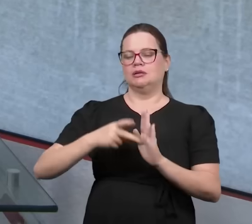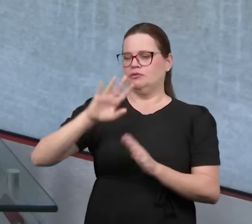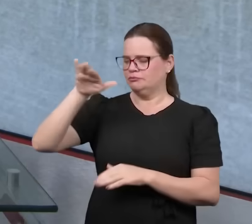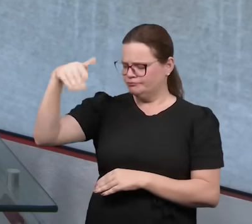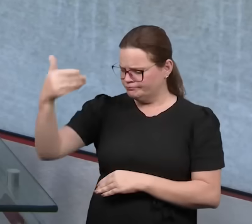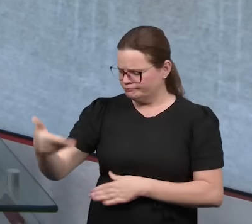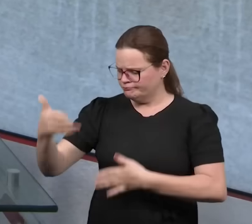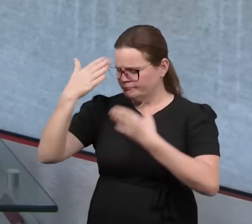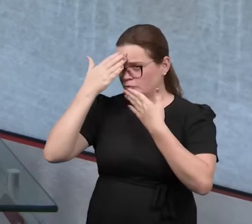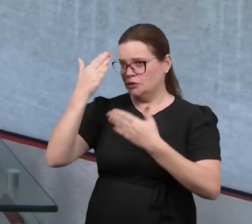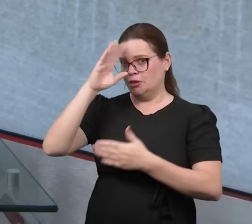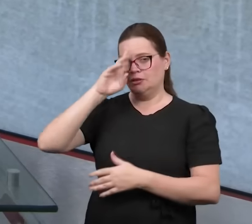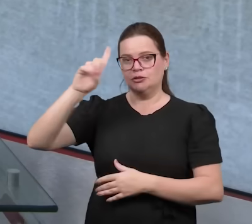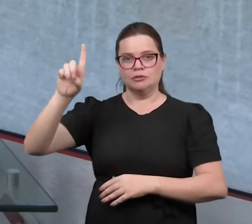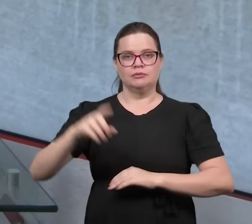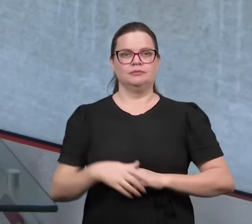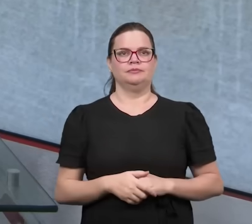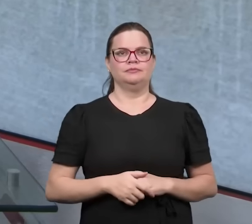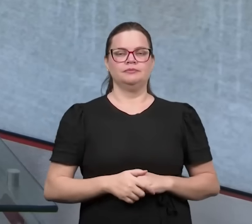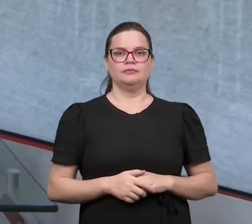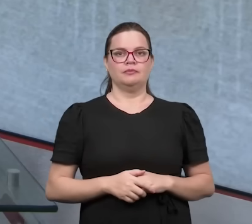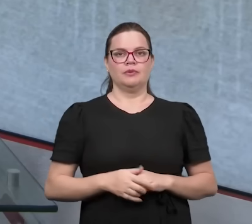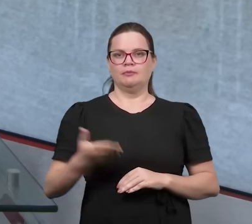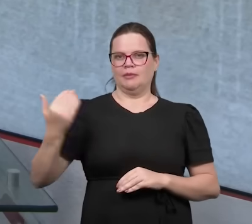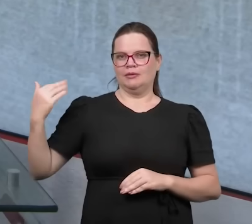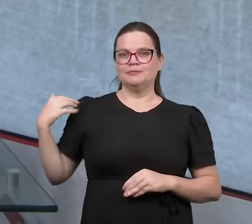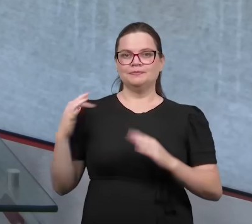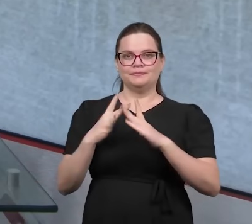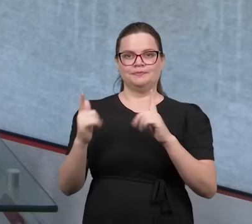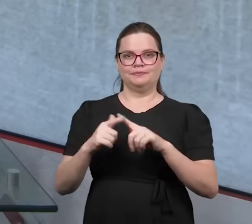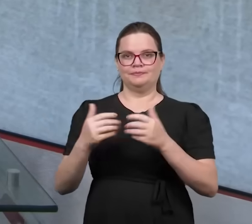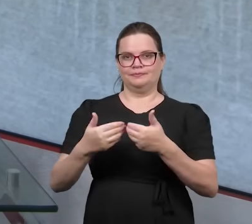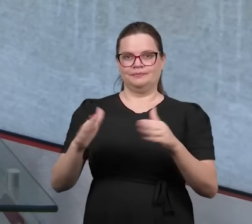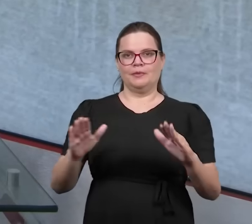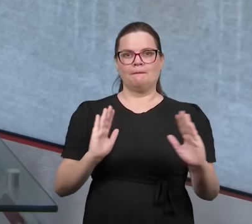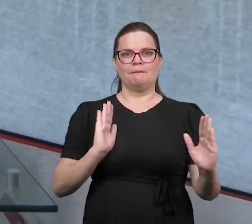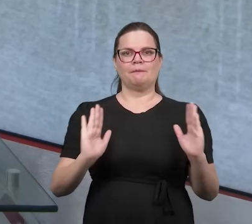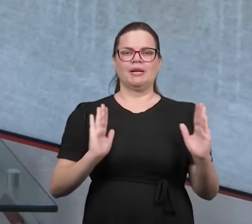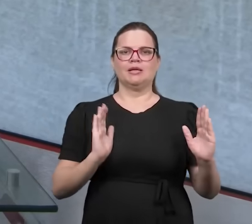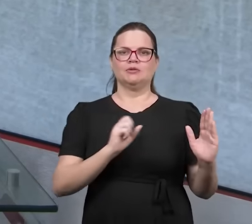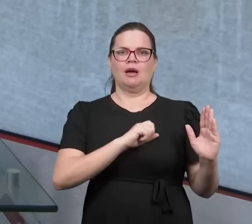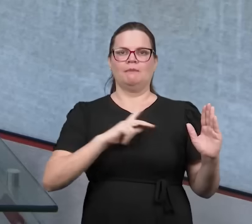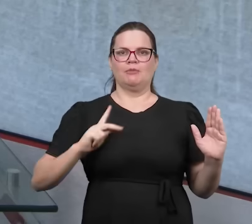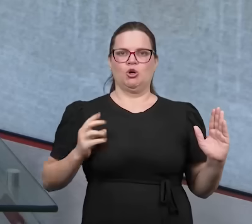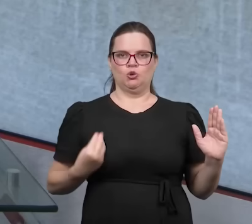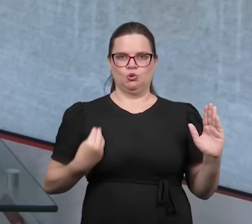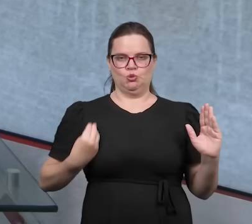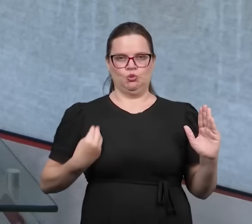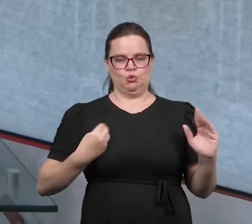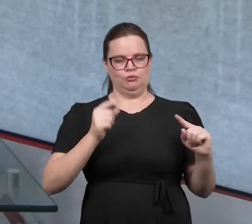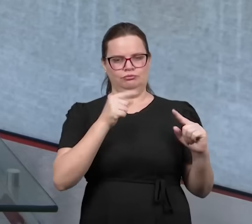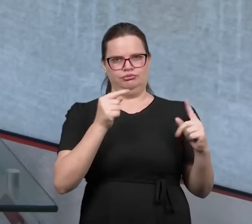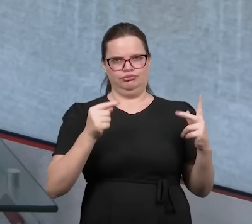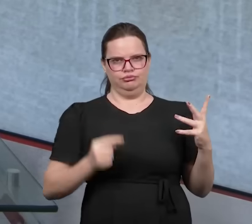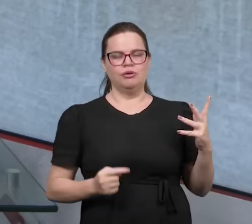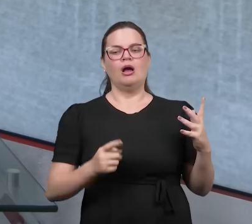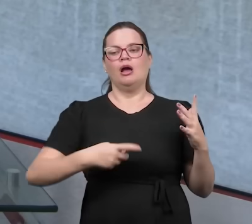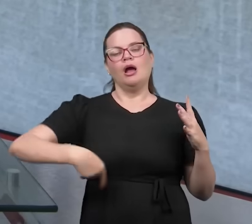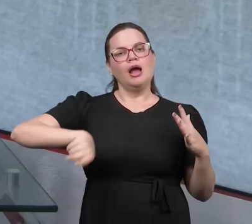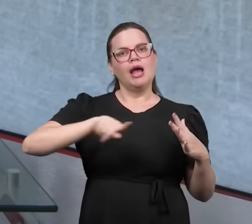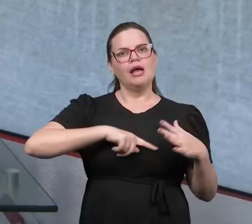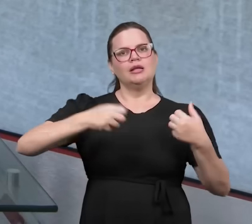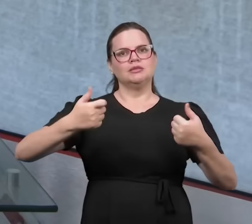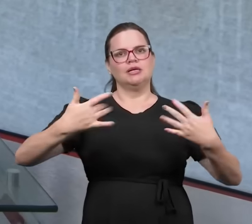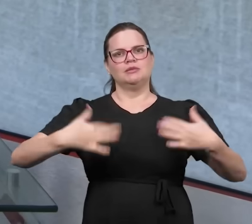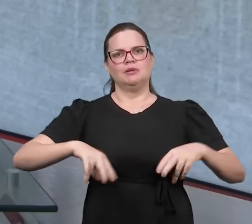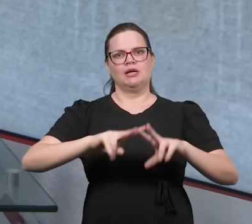gesto de gratidão a Deus. Na igreja primitiva, ou seja, a igreja dos dias dos apóstolos, por exemplo, os apóstolos falavam